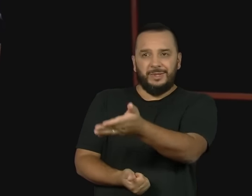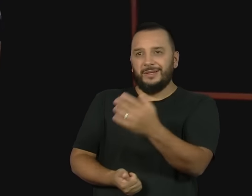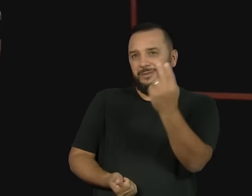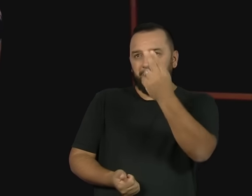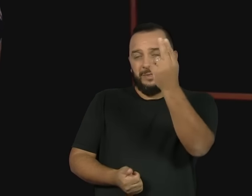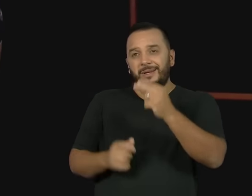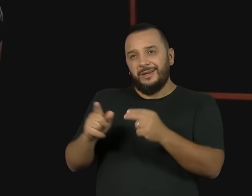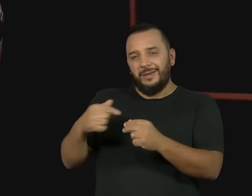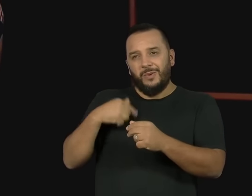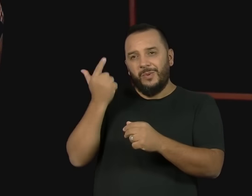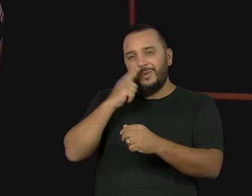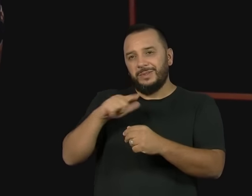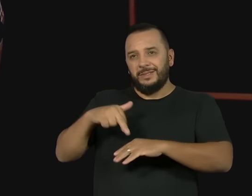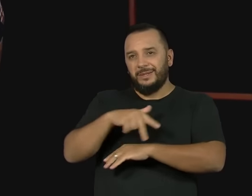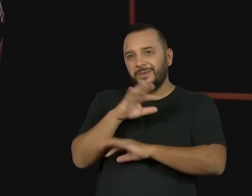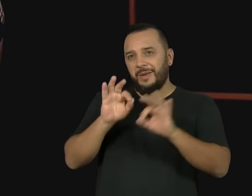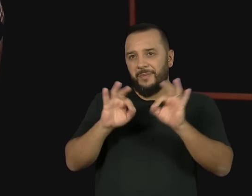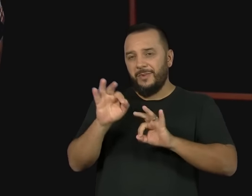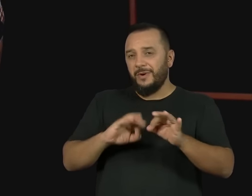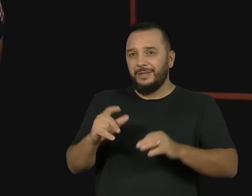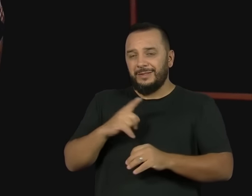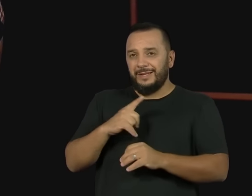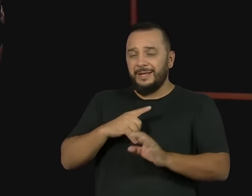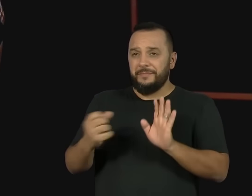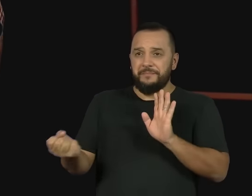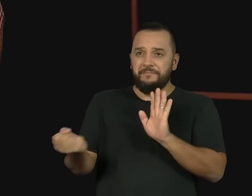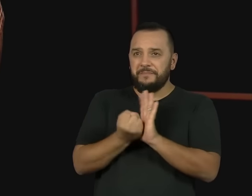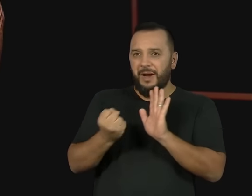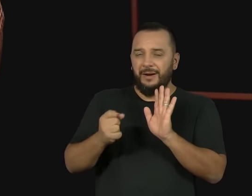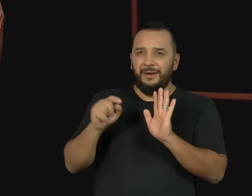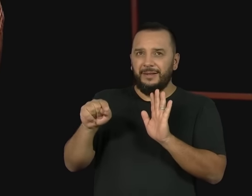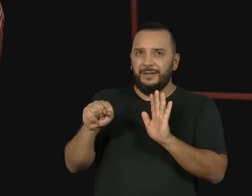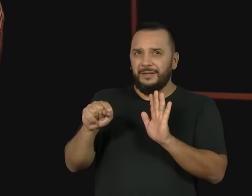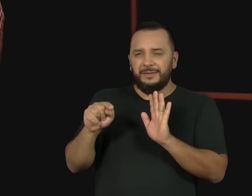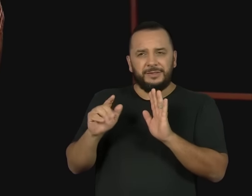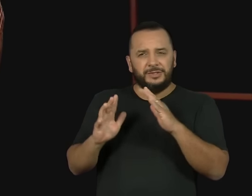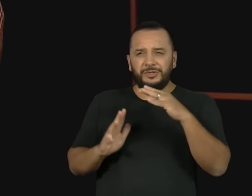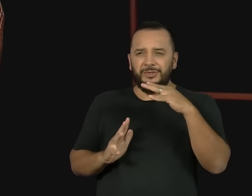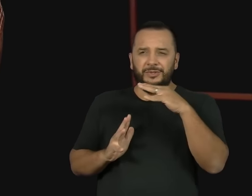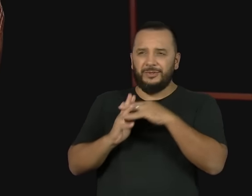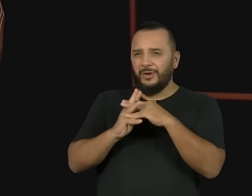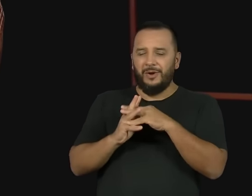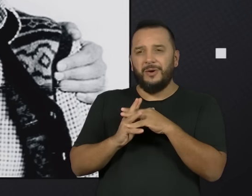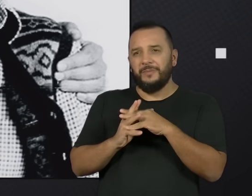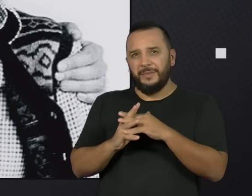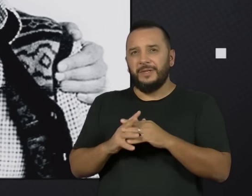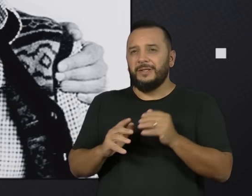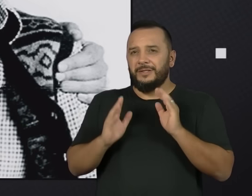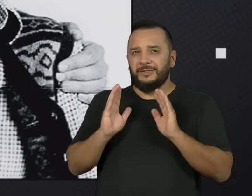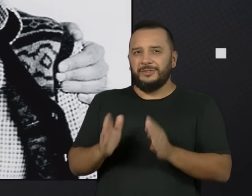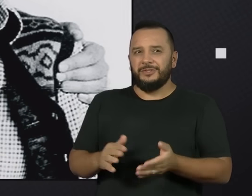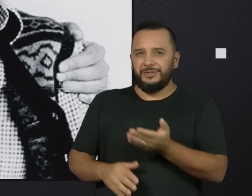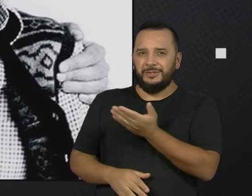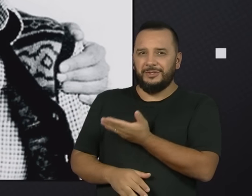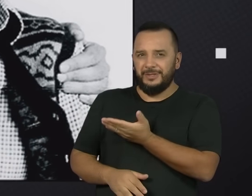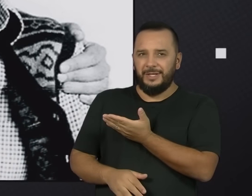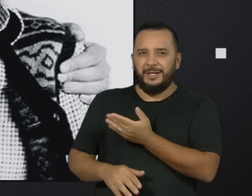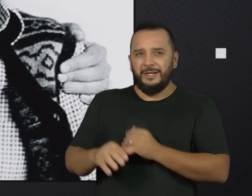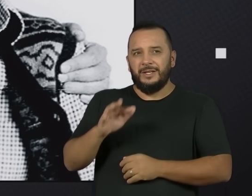moda, inclusive trazer uma marca que foi a top, digamos, a Fiorucci,